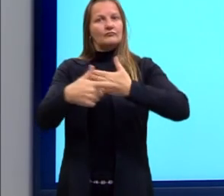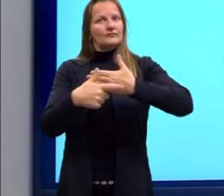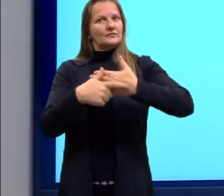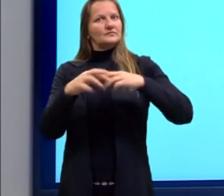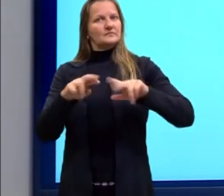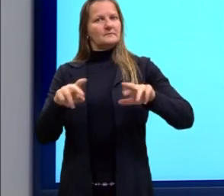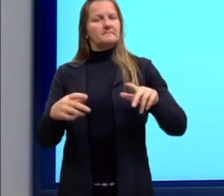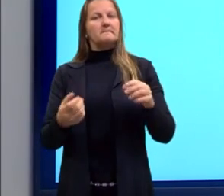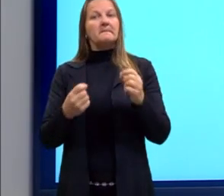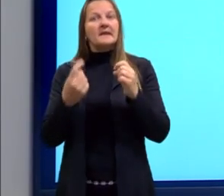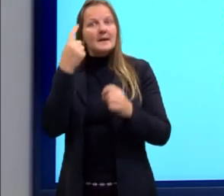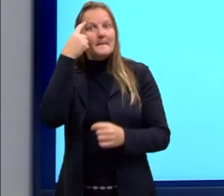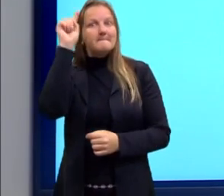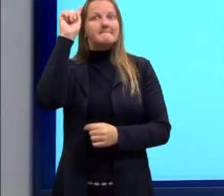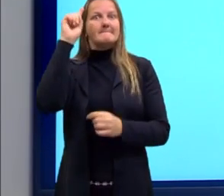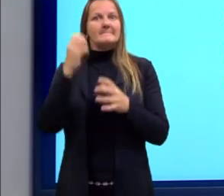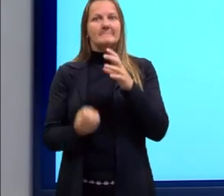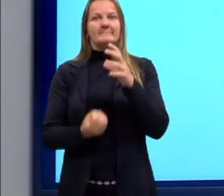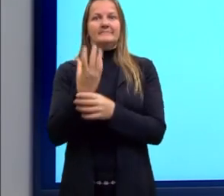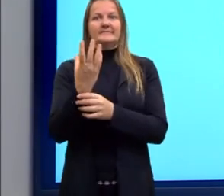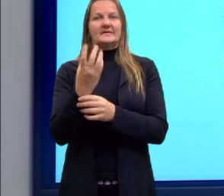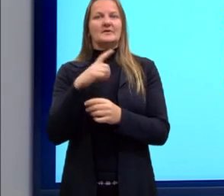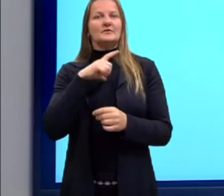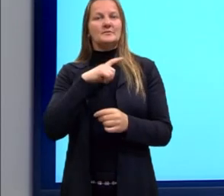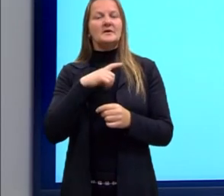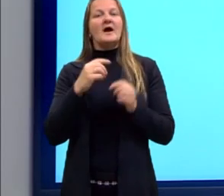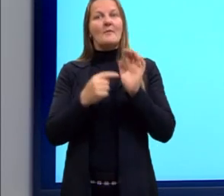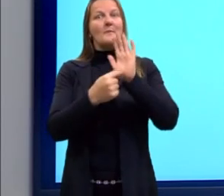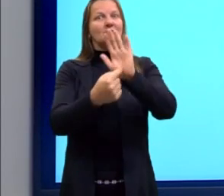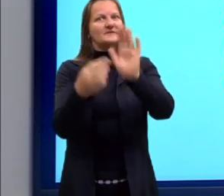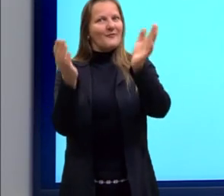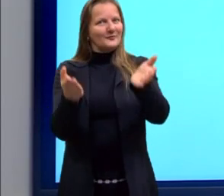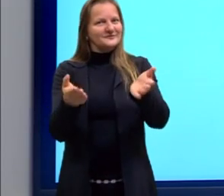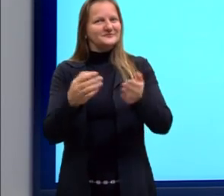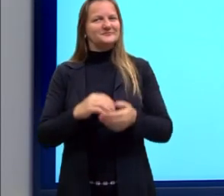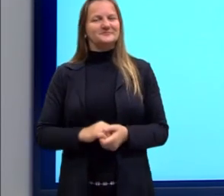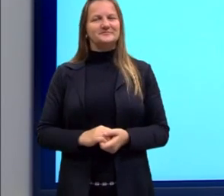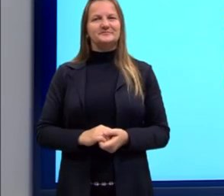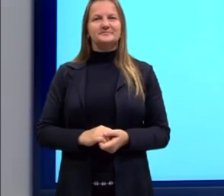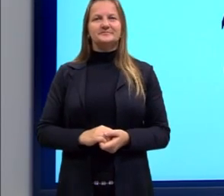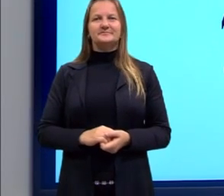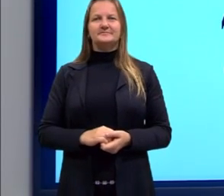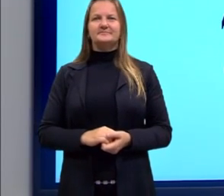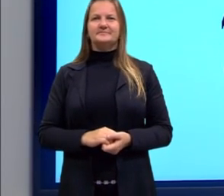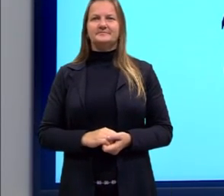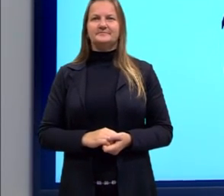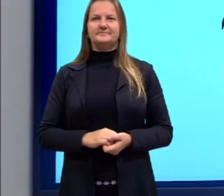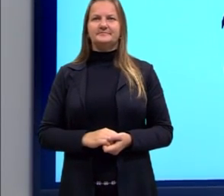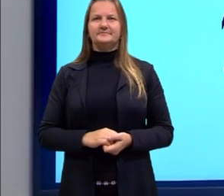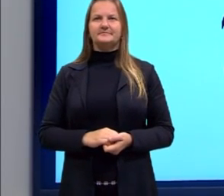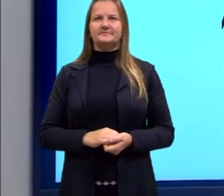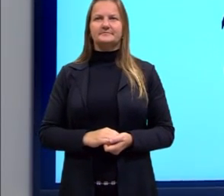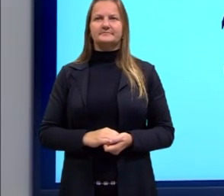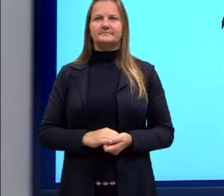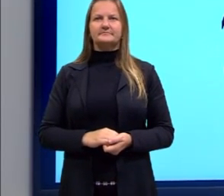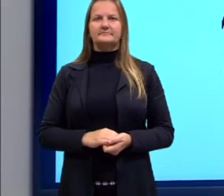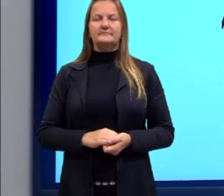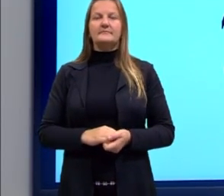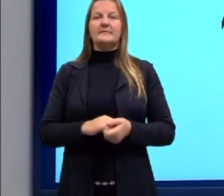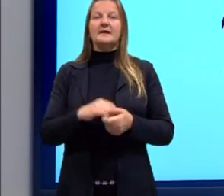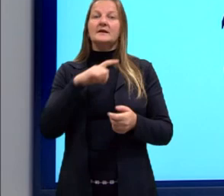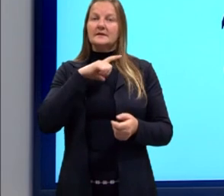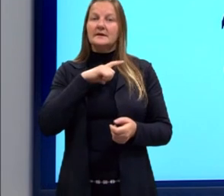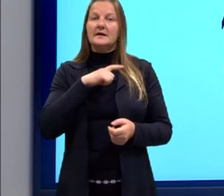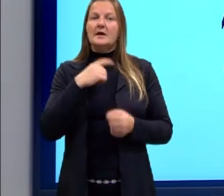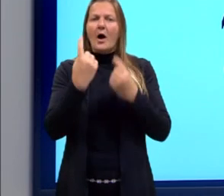descobertas e criações como as que eu vou mostrar aqui para vocês bom então nós